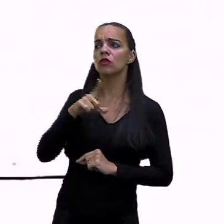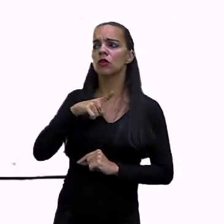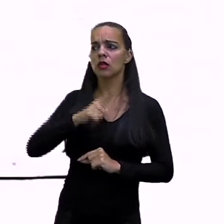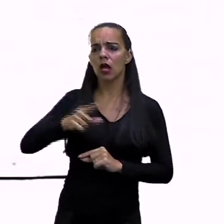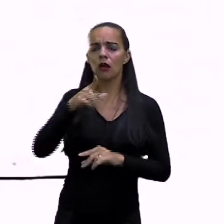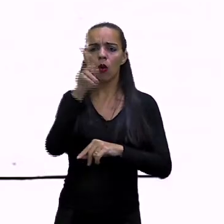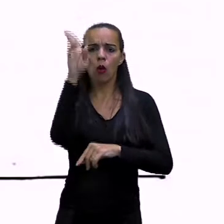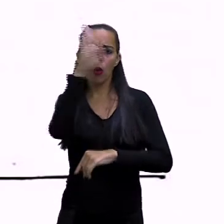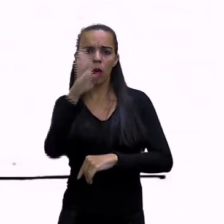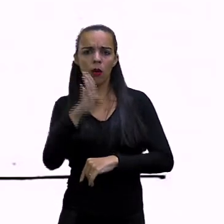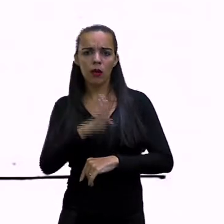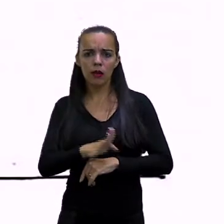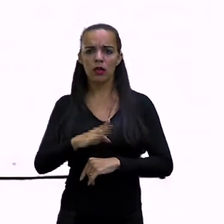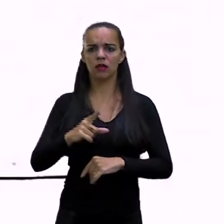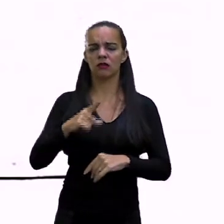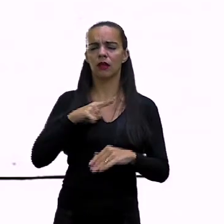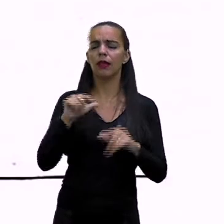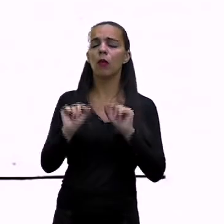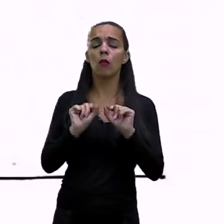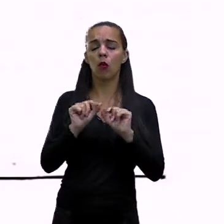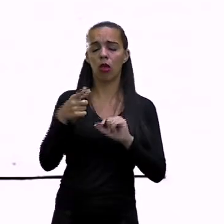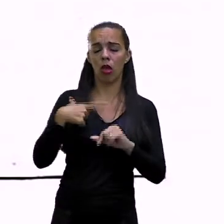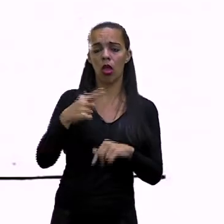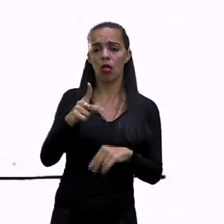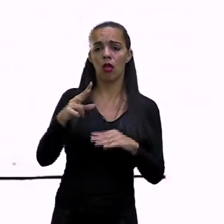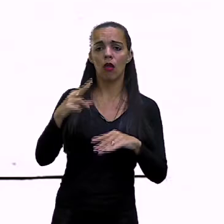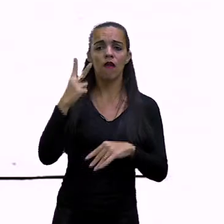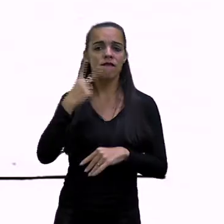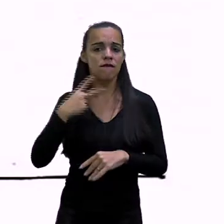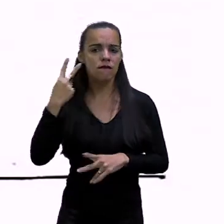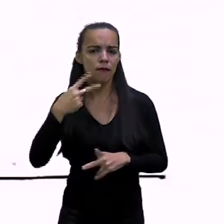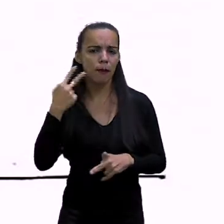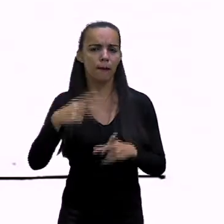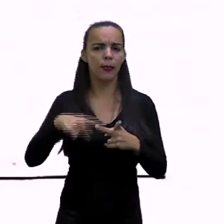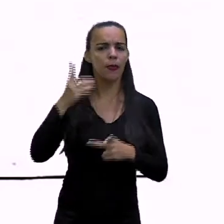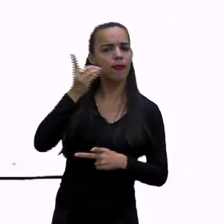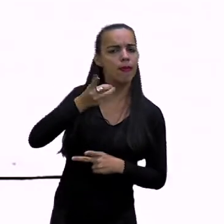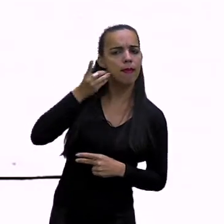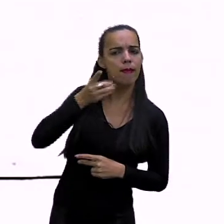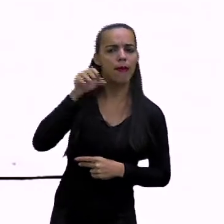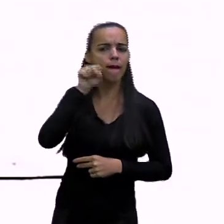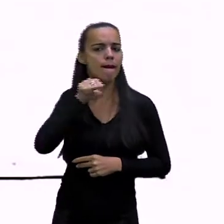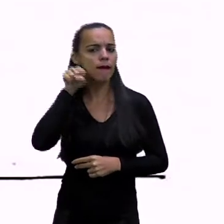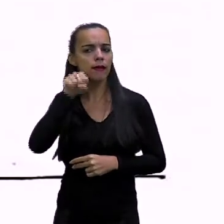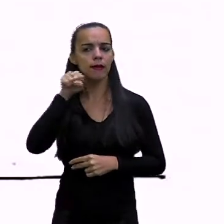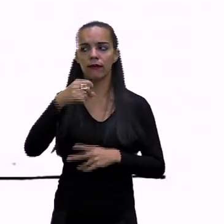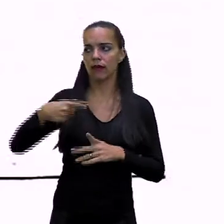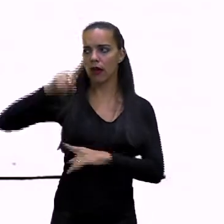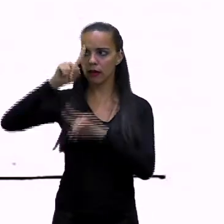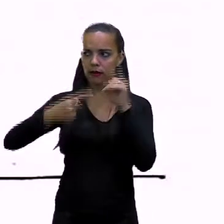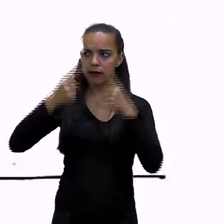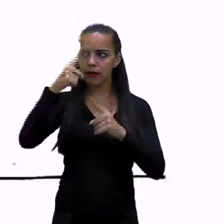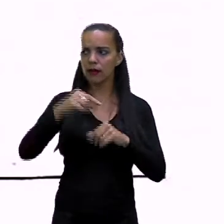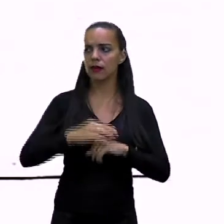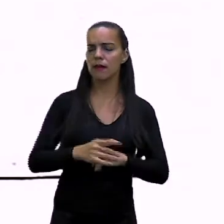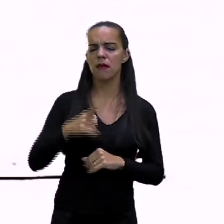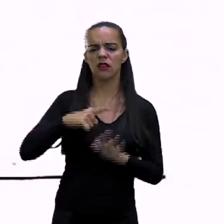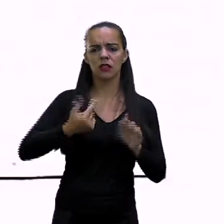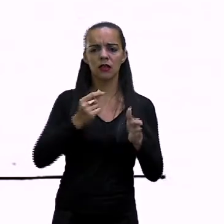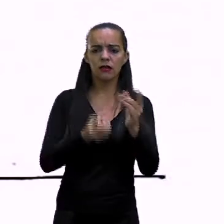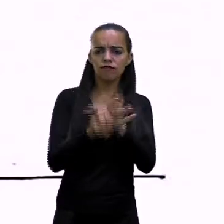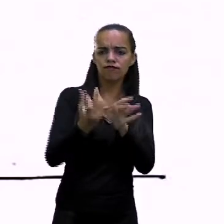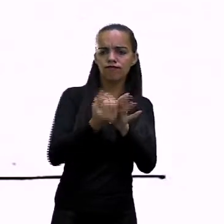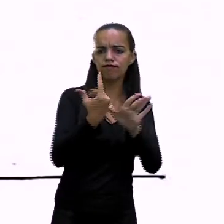Brasil, os senadores, os deputados, os governadores, nessa união que vão votar leis e